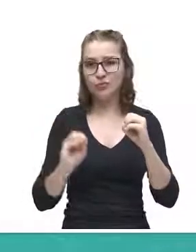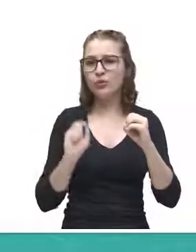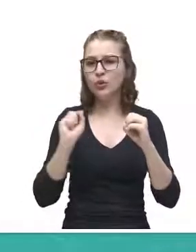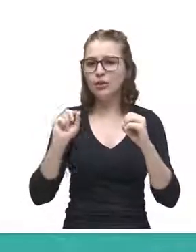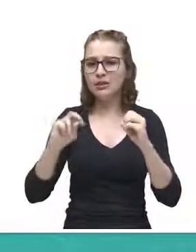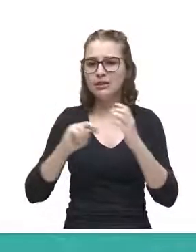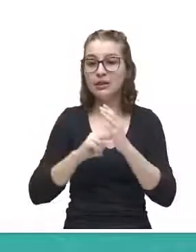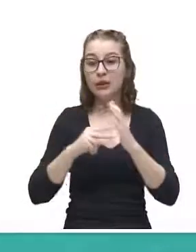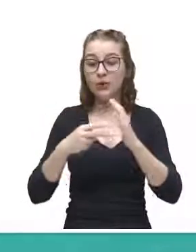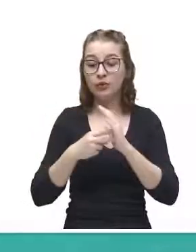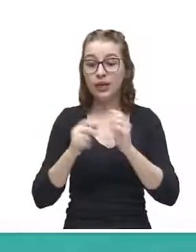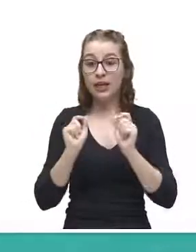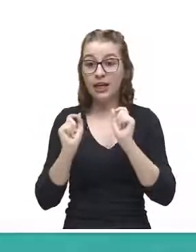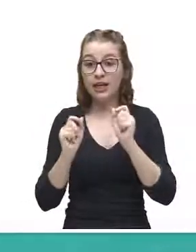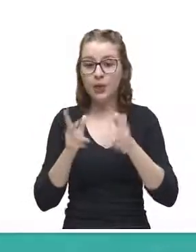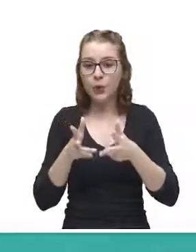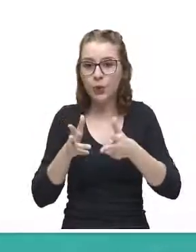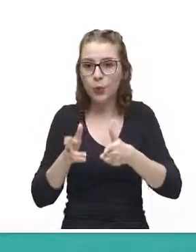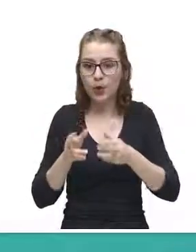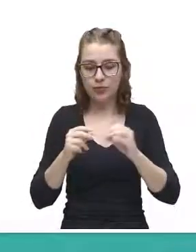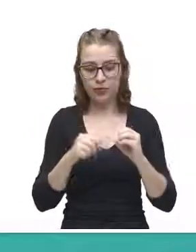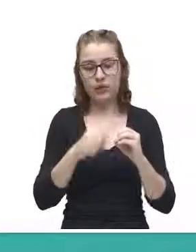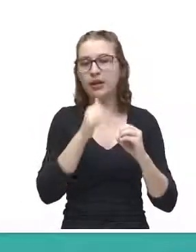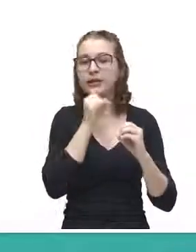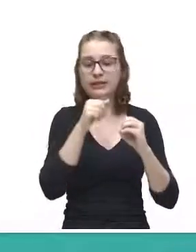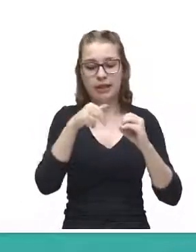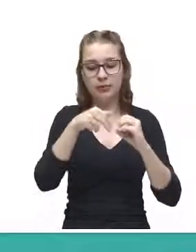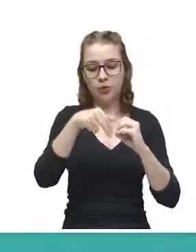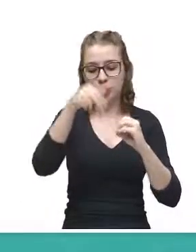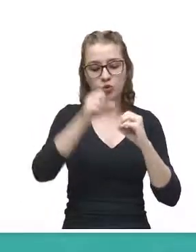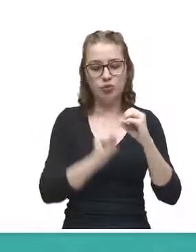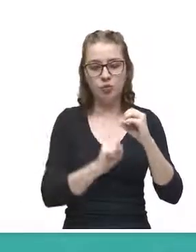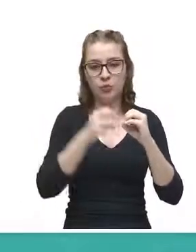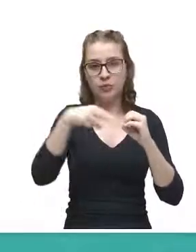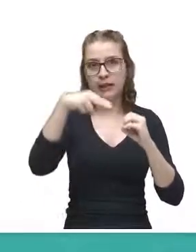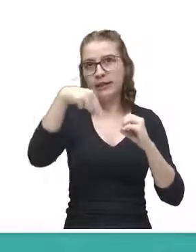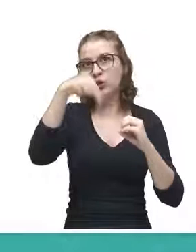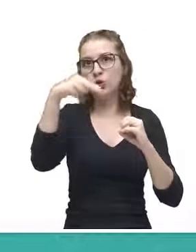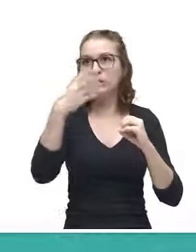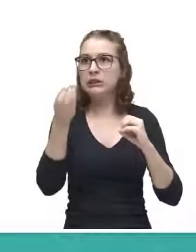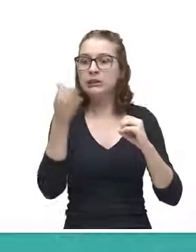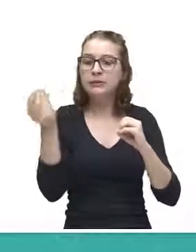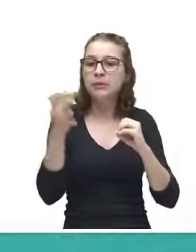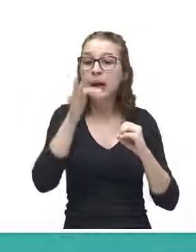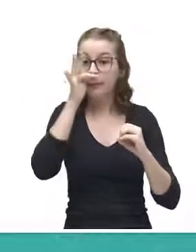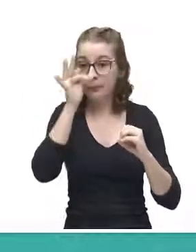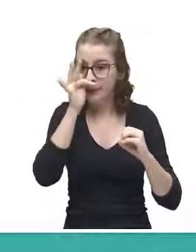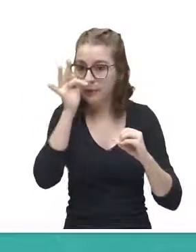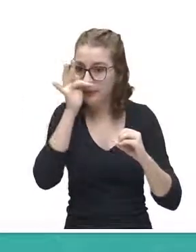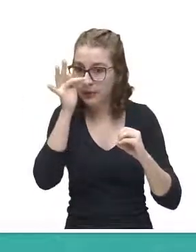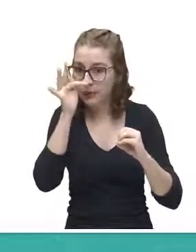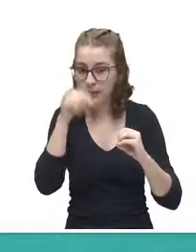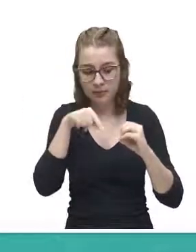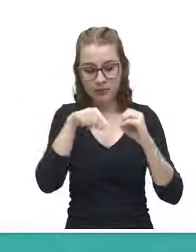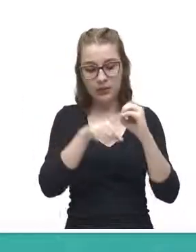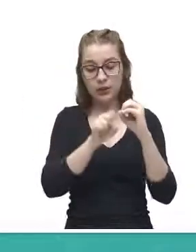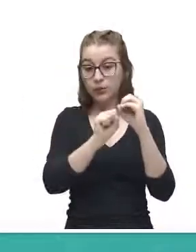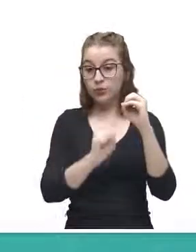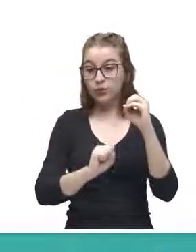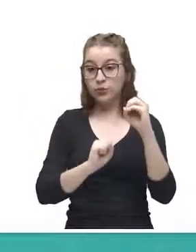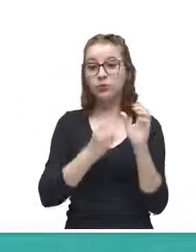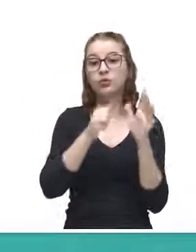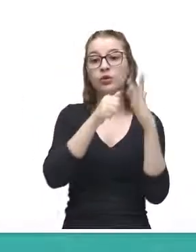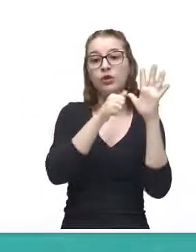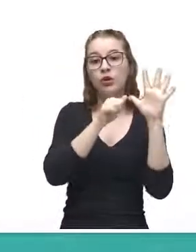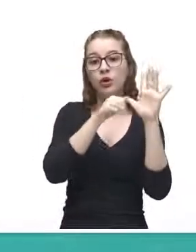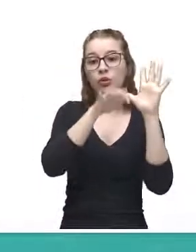ocorrer outras duas estações do ano. Enquanto em um hemisfério vai ser primavera, no outro pode ser outono, tá? Então,